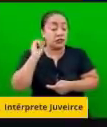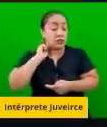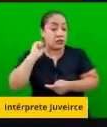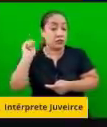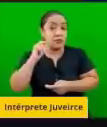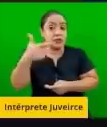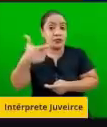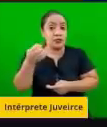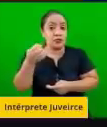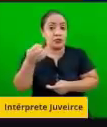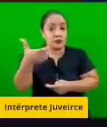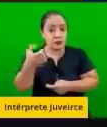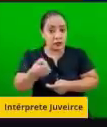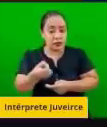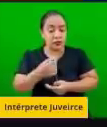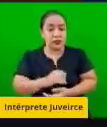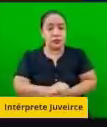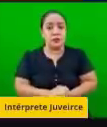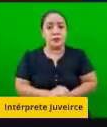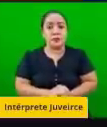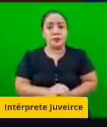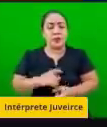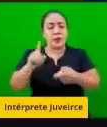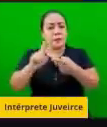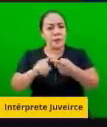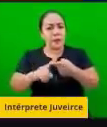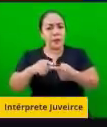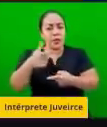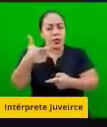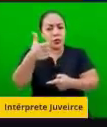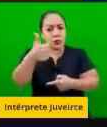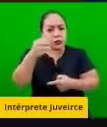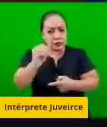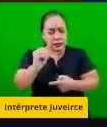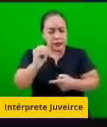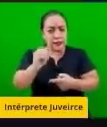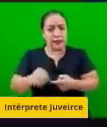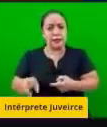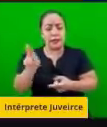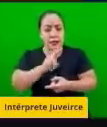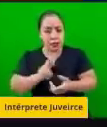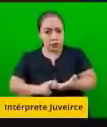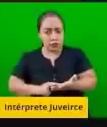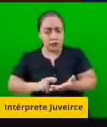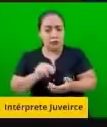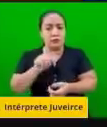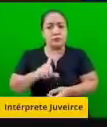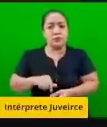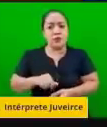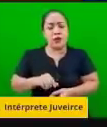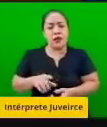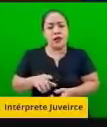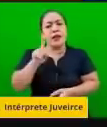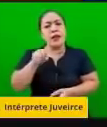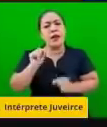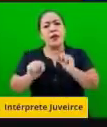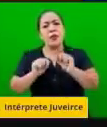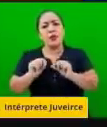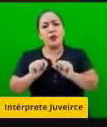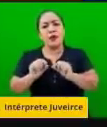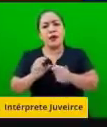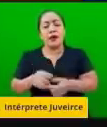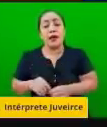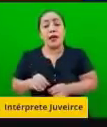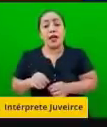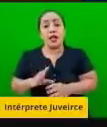a Resolução 203, ela dispõe sobre a prorrogação da suspensão das aulas presenciais nas escolas da